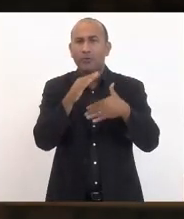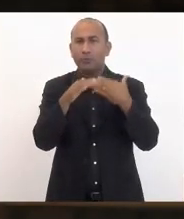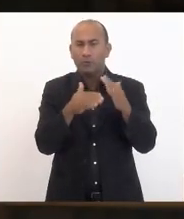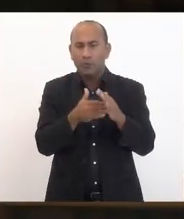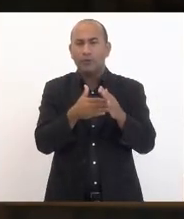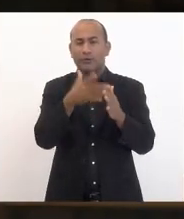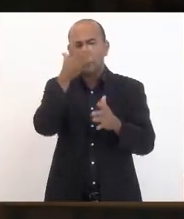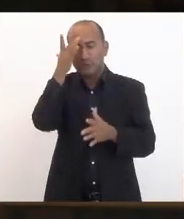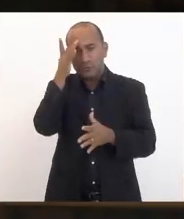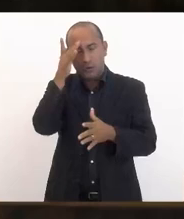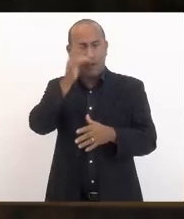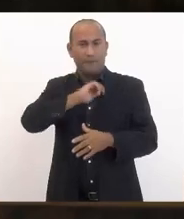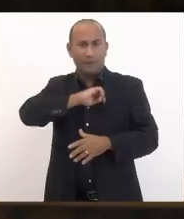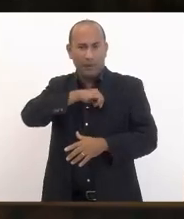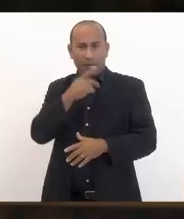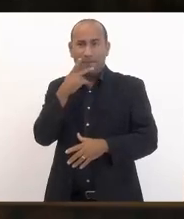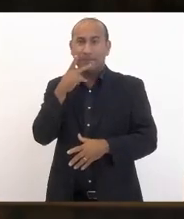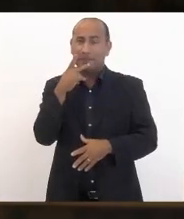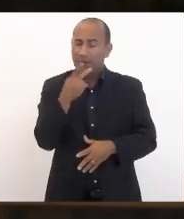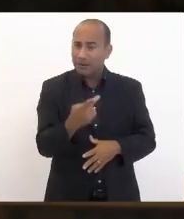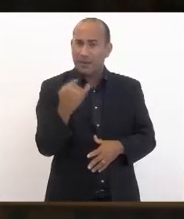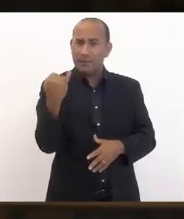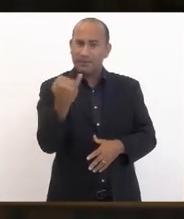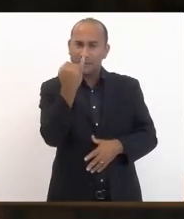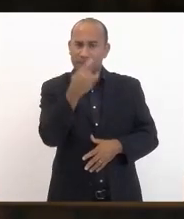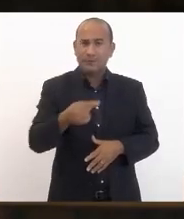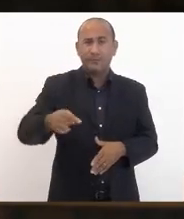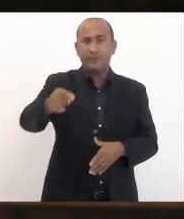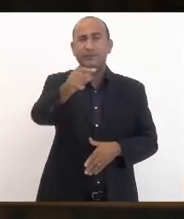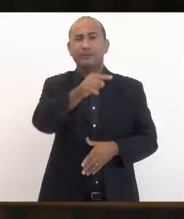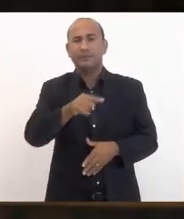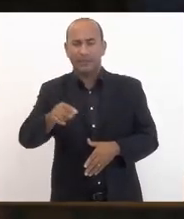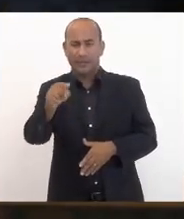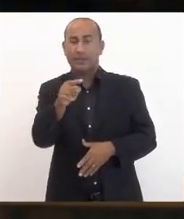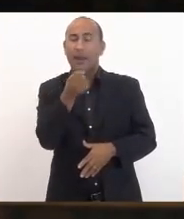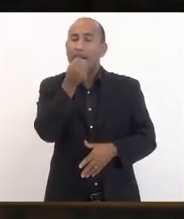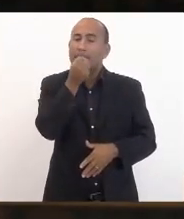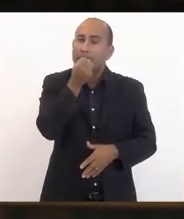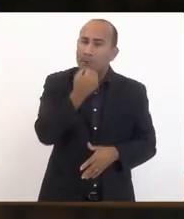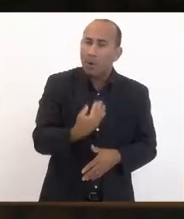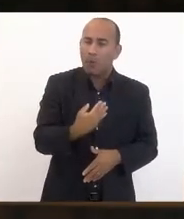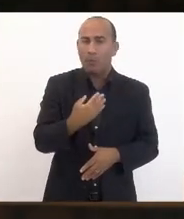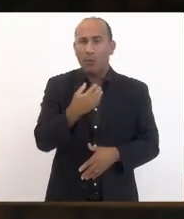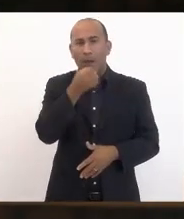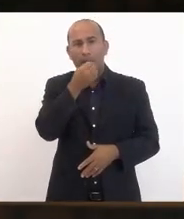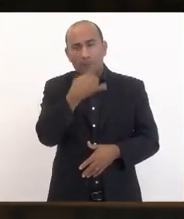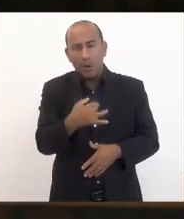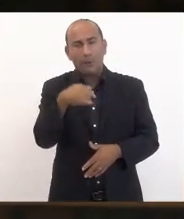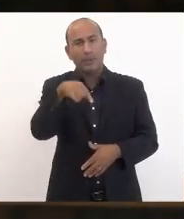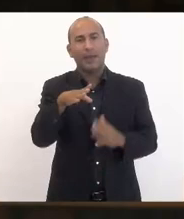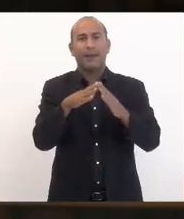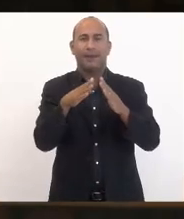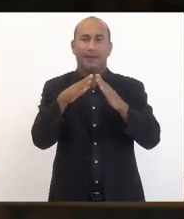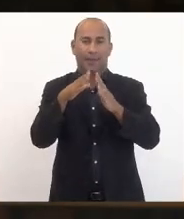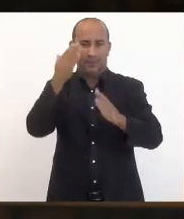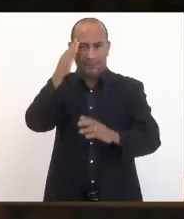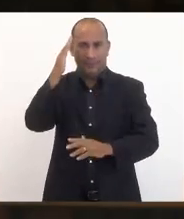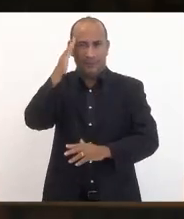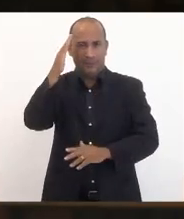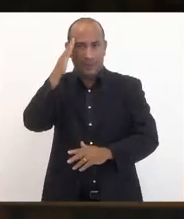auditores fiscais, dizer da importância de todos vocês e que bom que a Casa entendeu